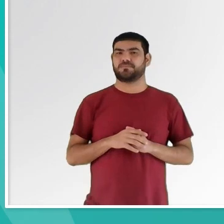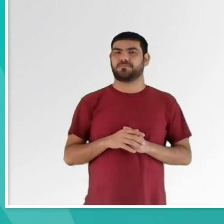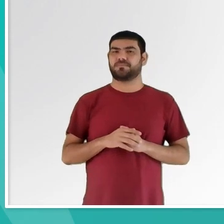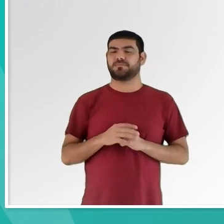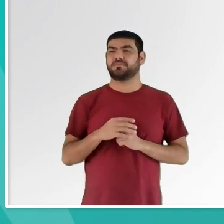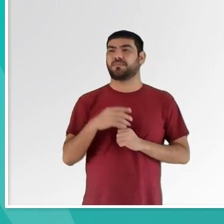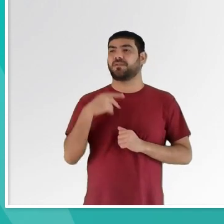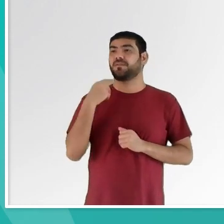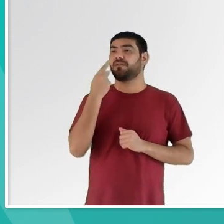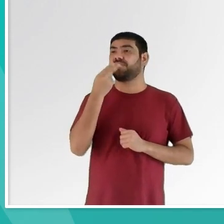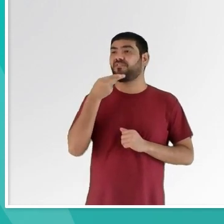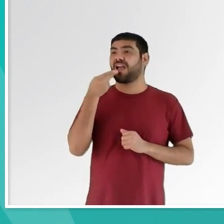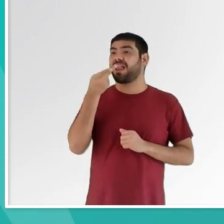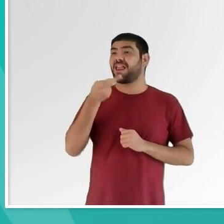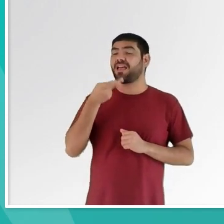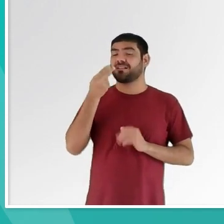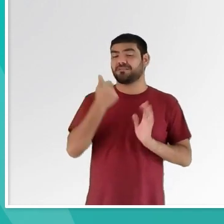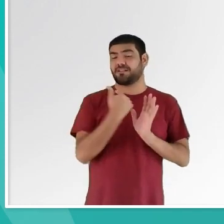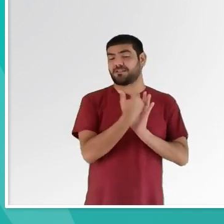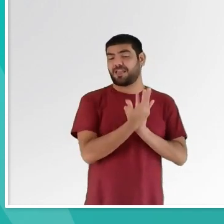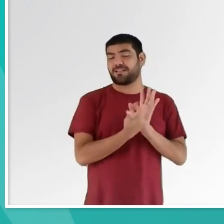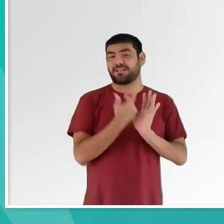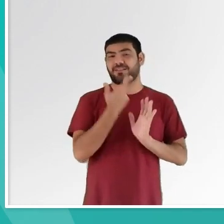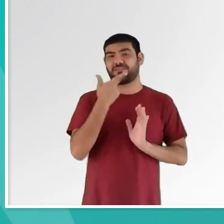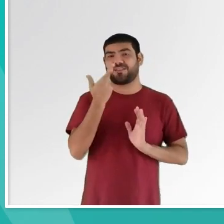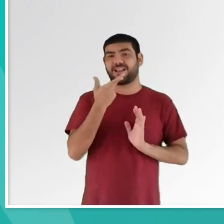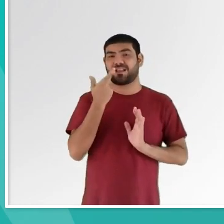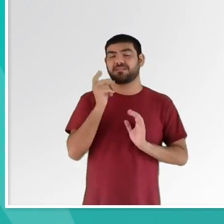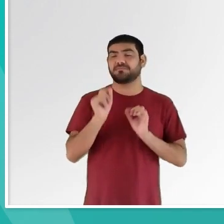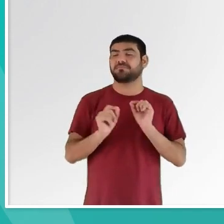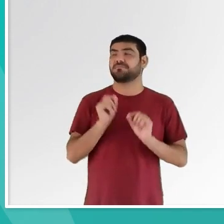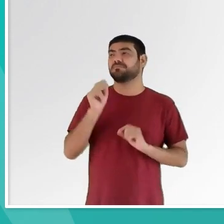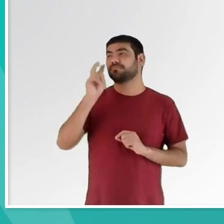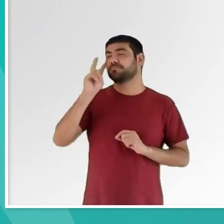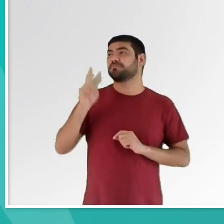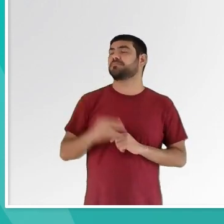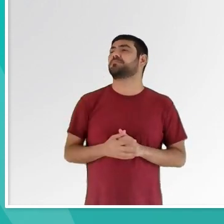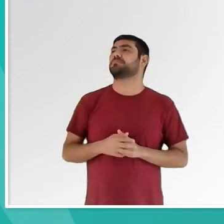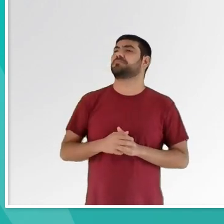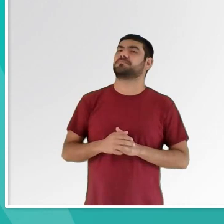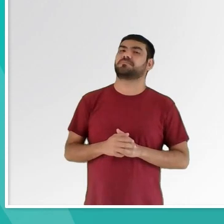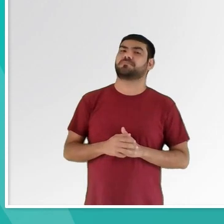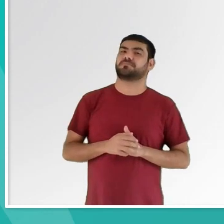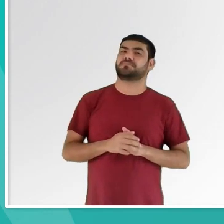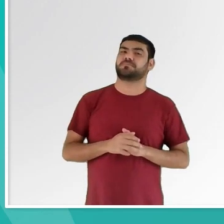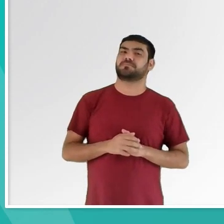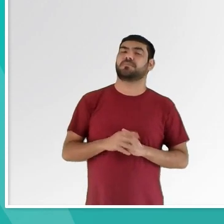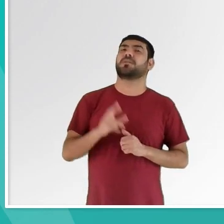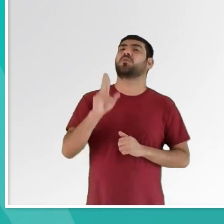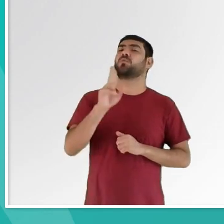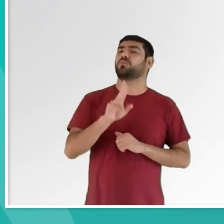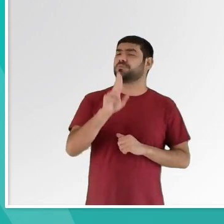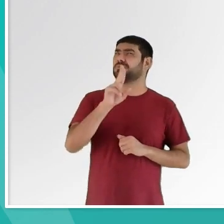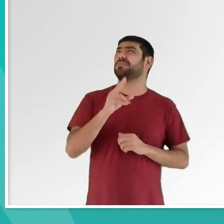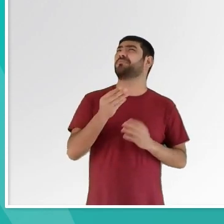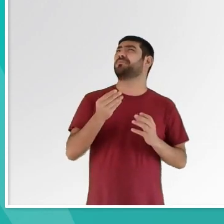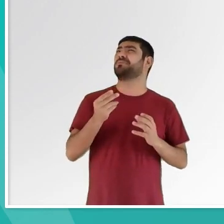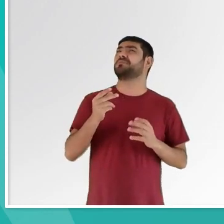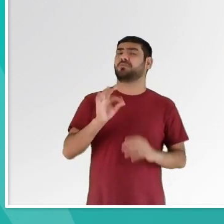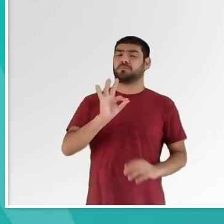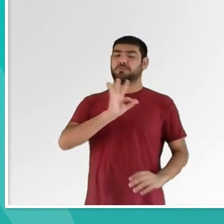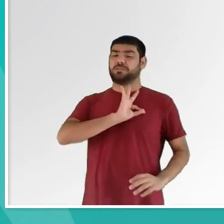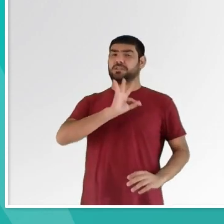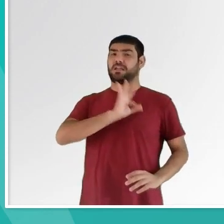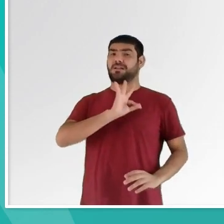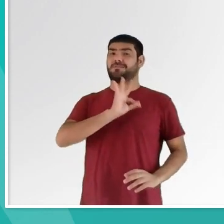falado. Desenho falado, geralmente quem utiliza muito são os policiais. Quando